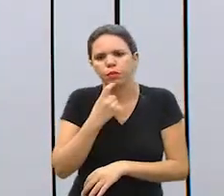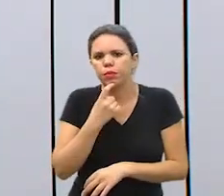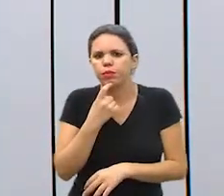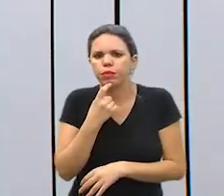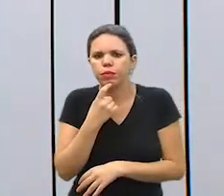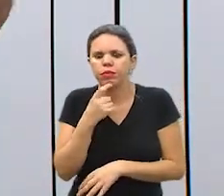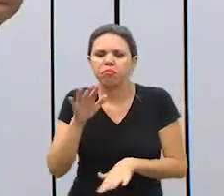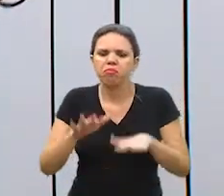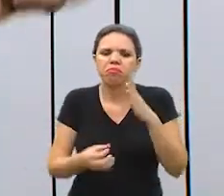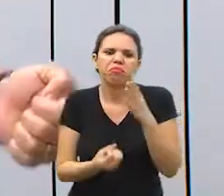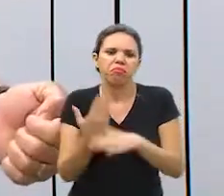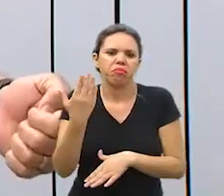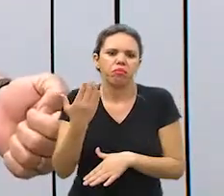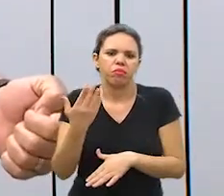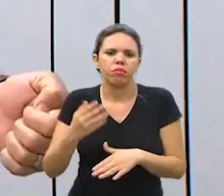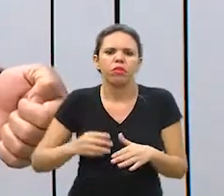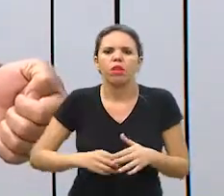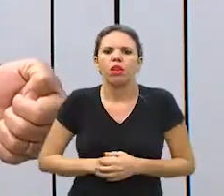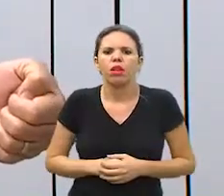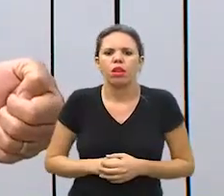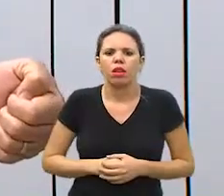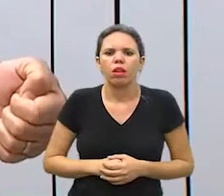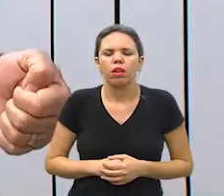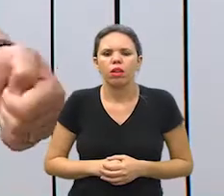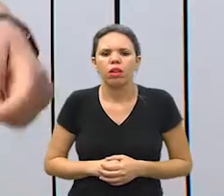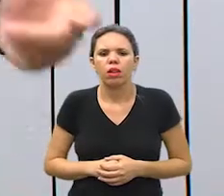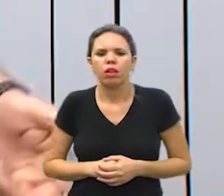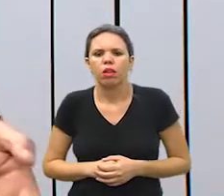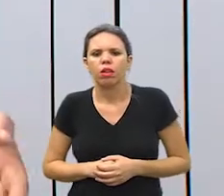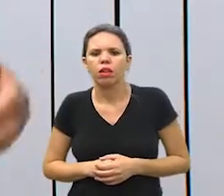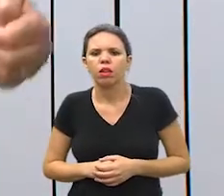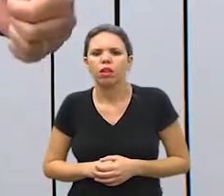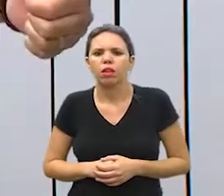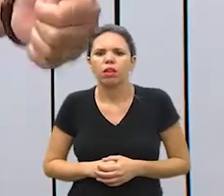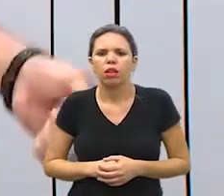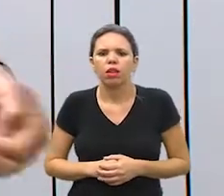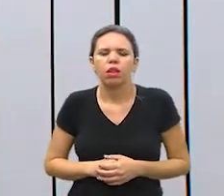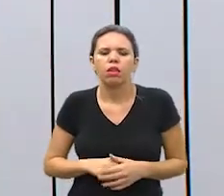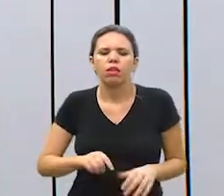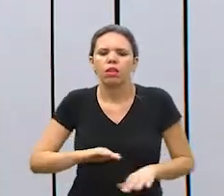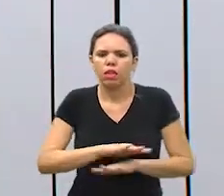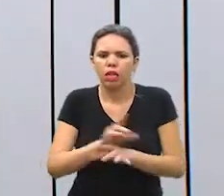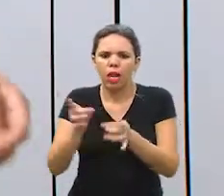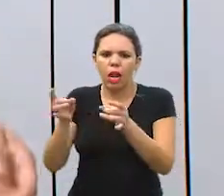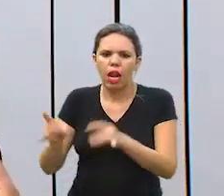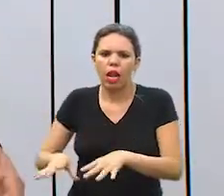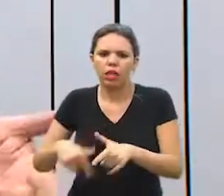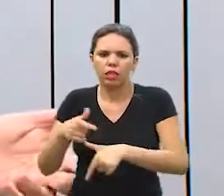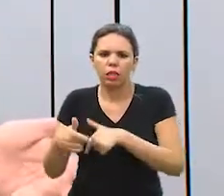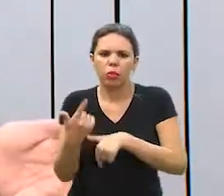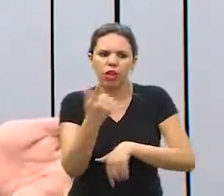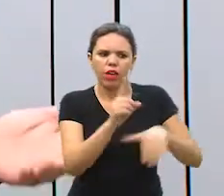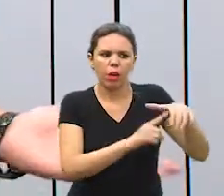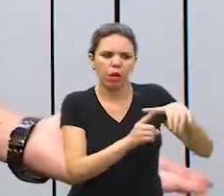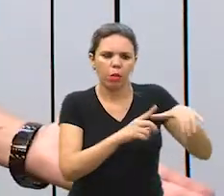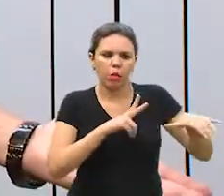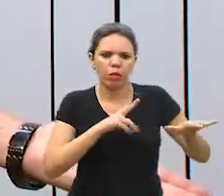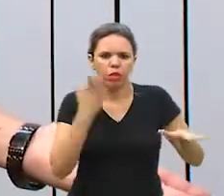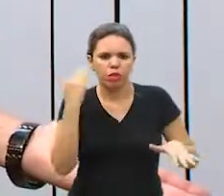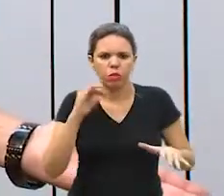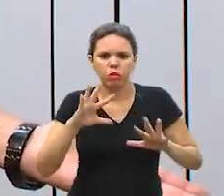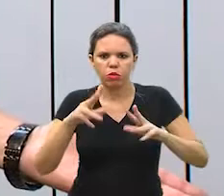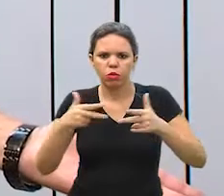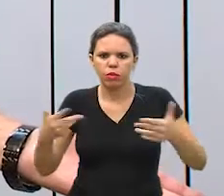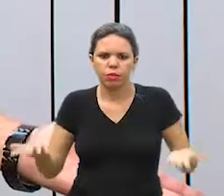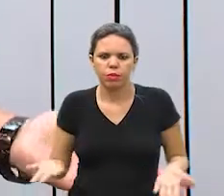Campinas, de repente eles trancam a tua estadia aqui, o teu emprego aqui, e vai abrir consultório particular. Nós sabemos